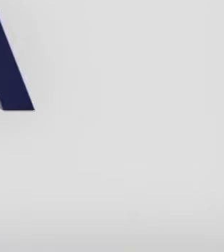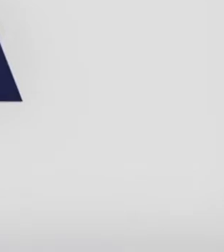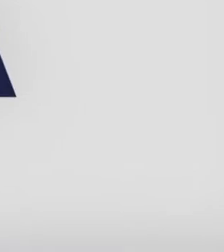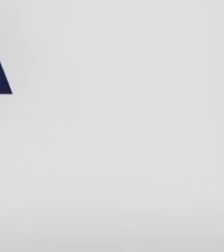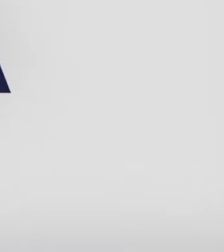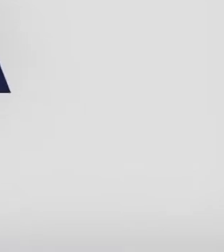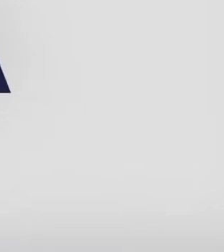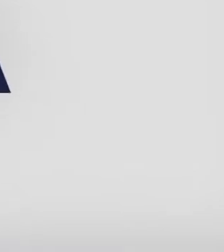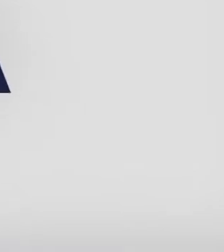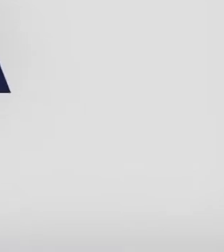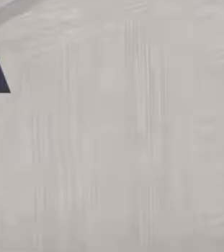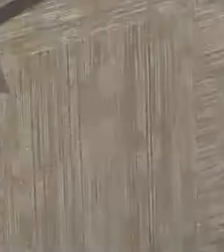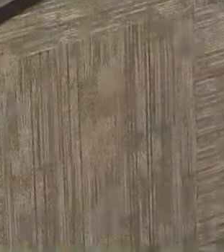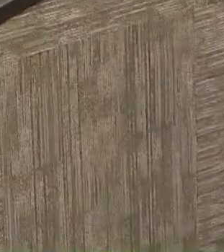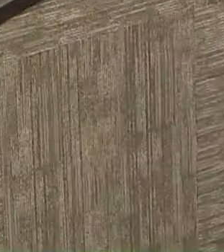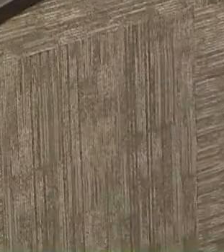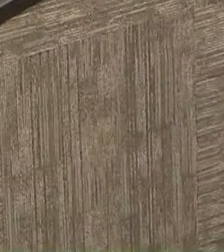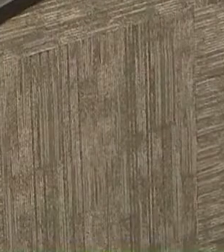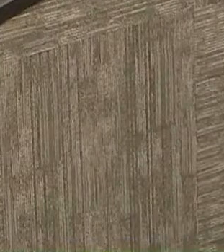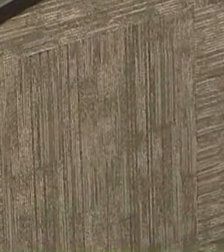TV Câmara, Campinas.